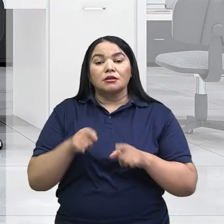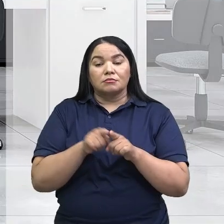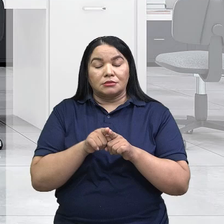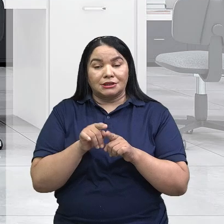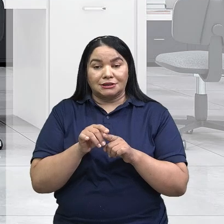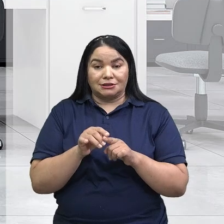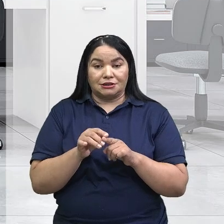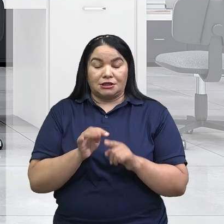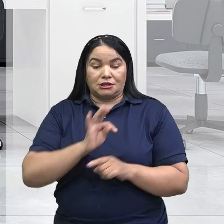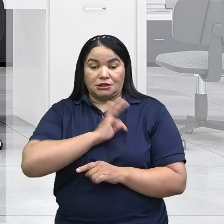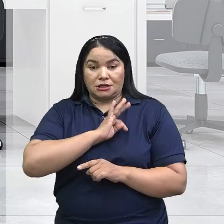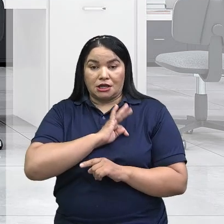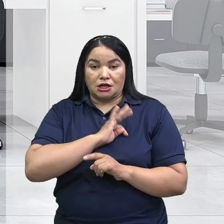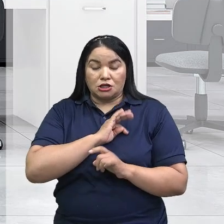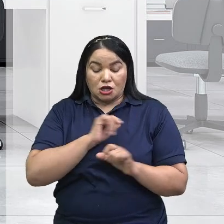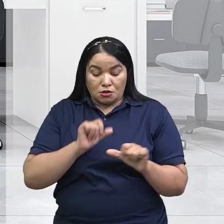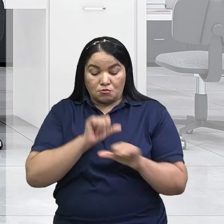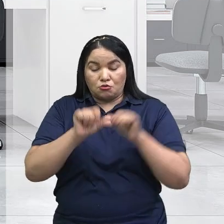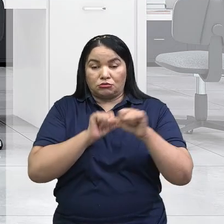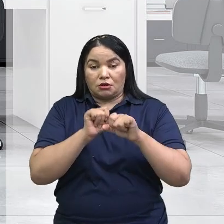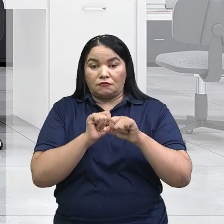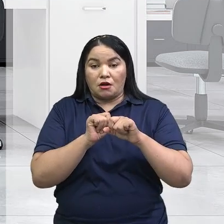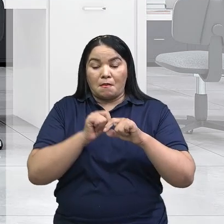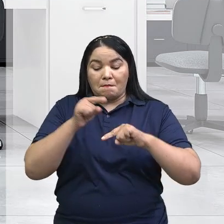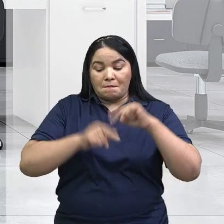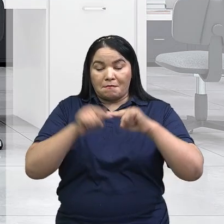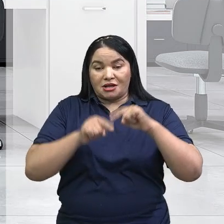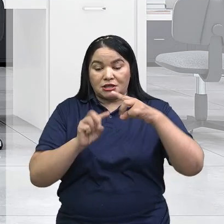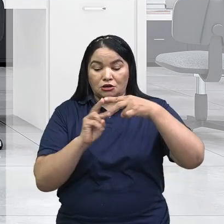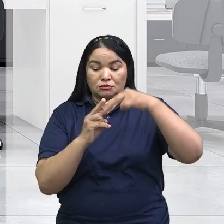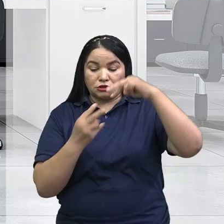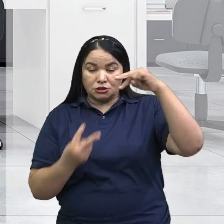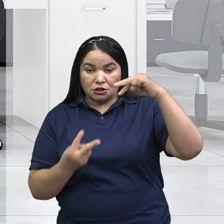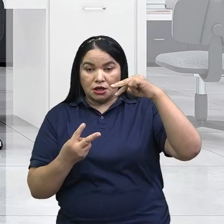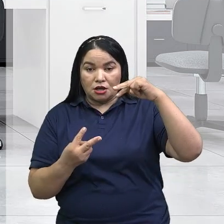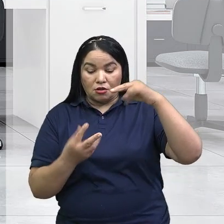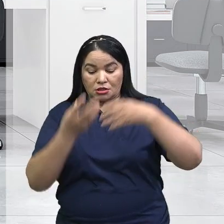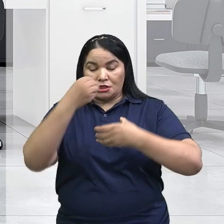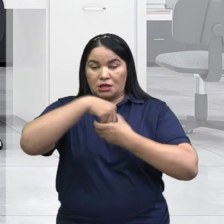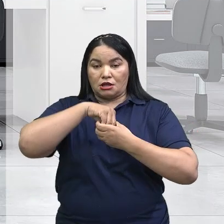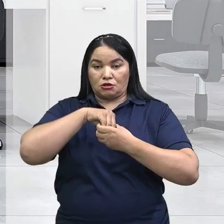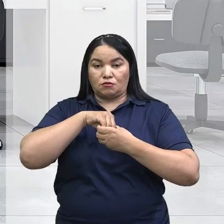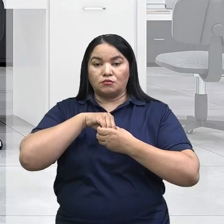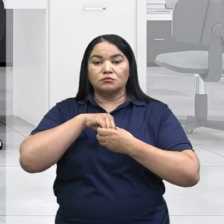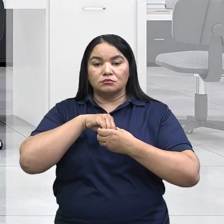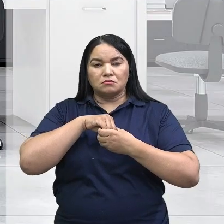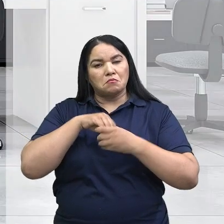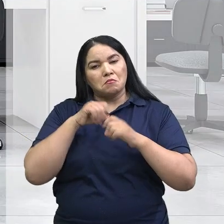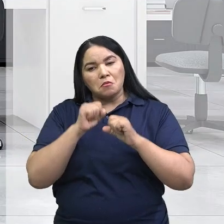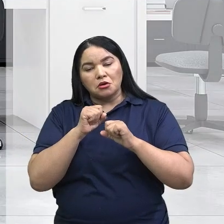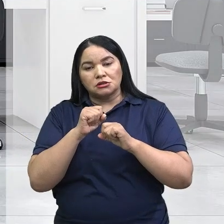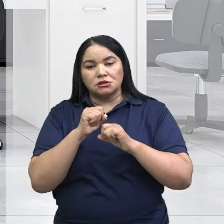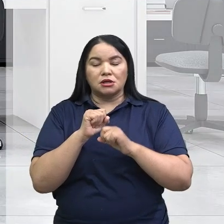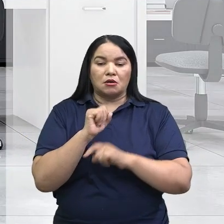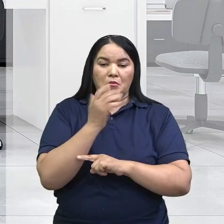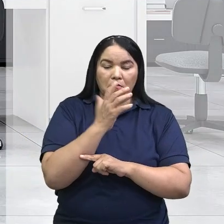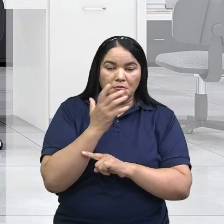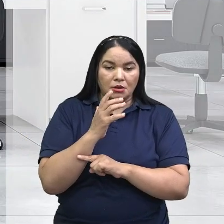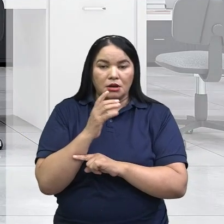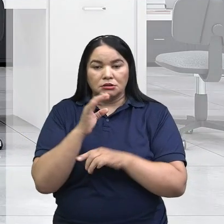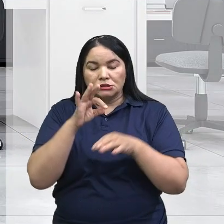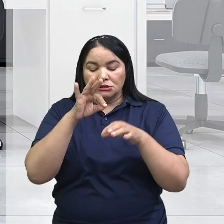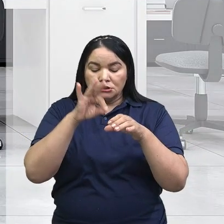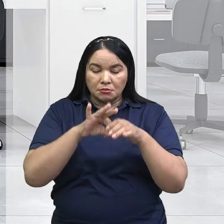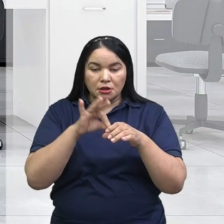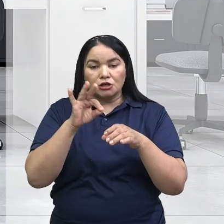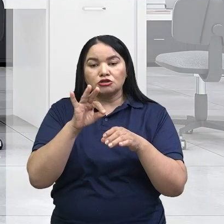que modificaram o DNA, né, o material genético daquele organismo. E como a gente viu, né, pode ser uma planta, uma semente, um